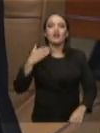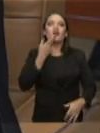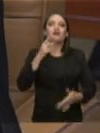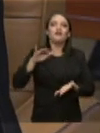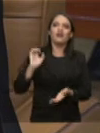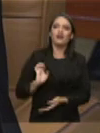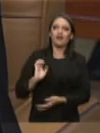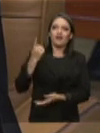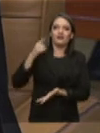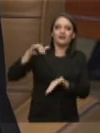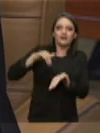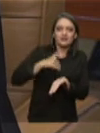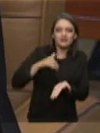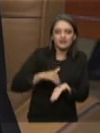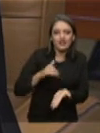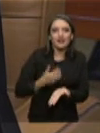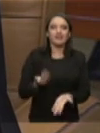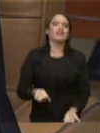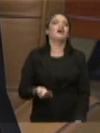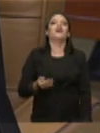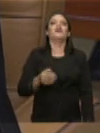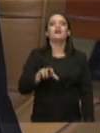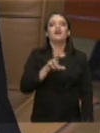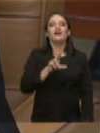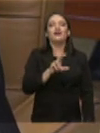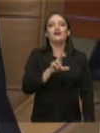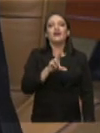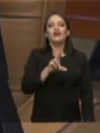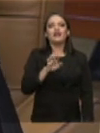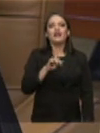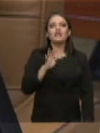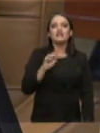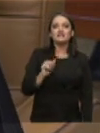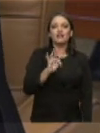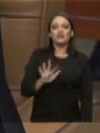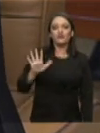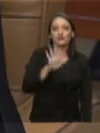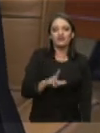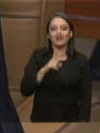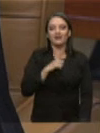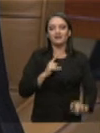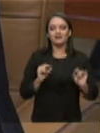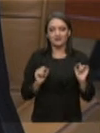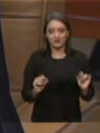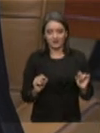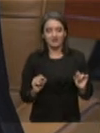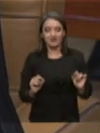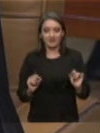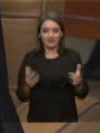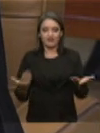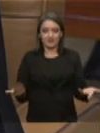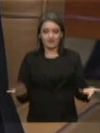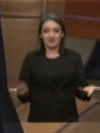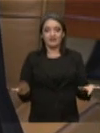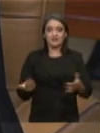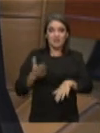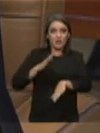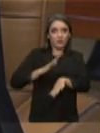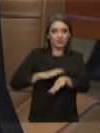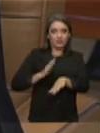da Receita Federal, Everardo Maciel, certamente é essa elaboração, mas é do meu tempo de